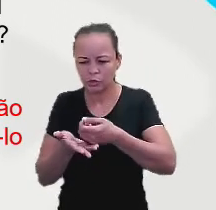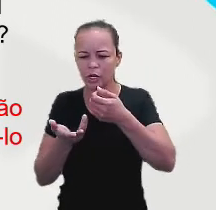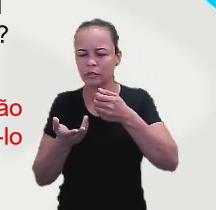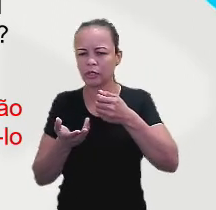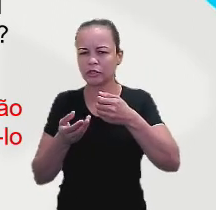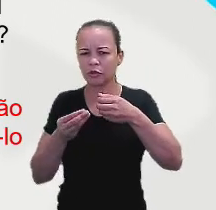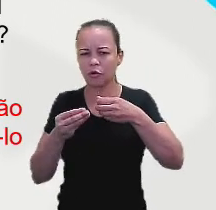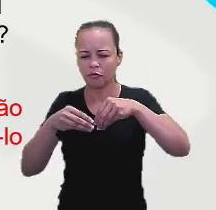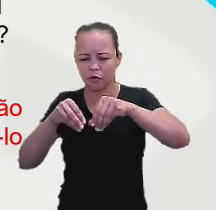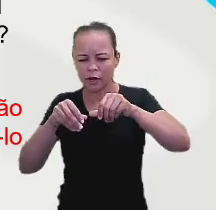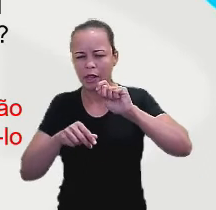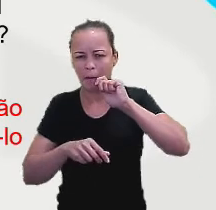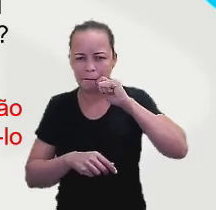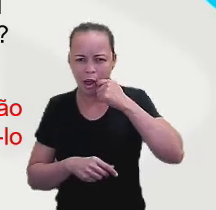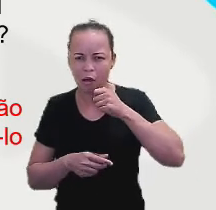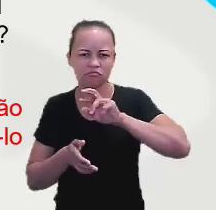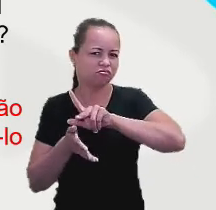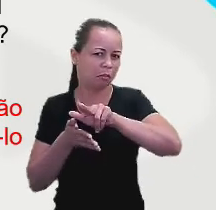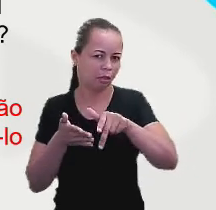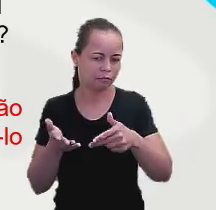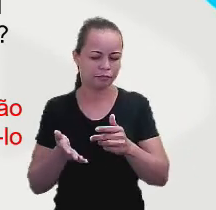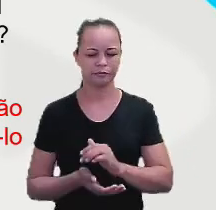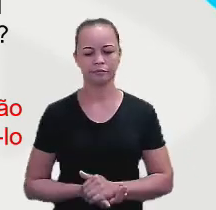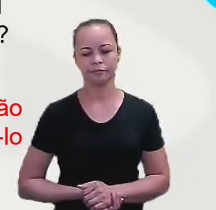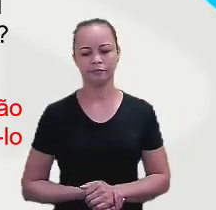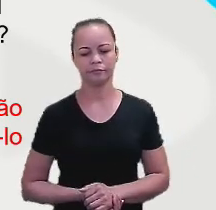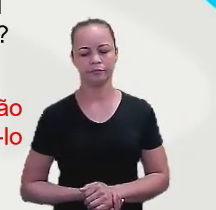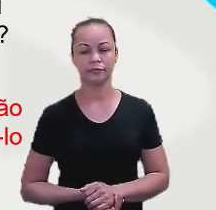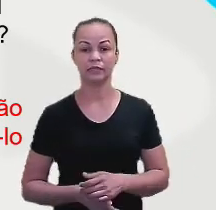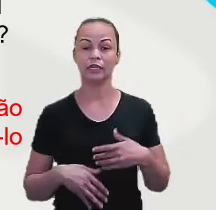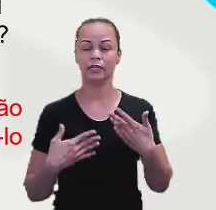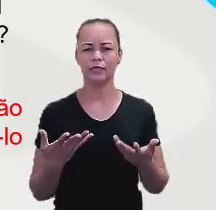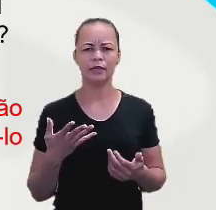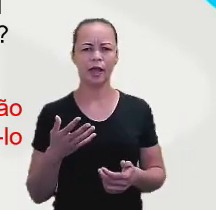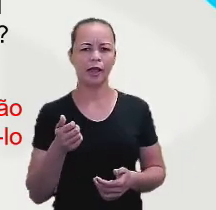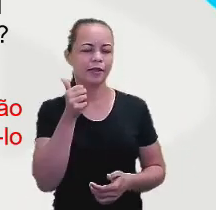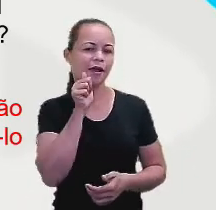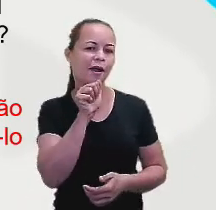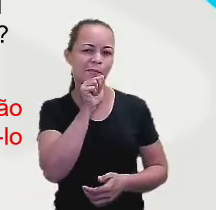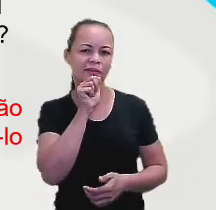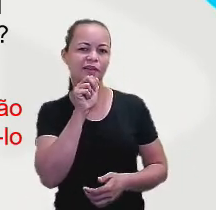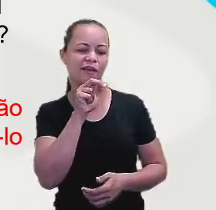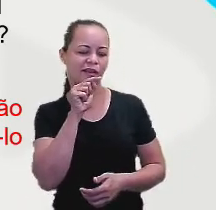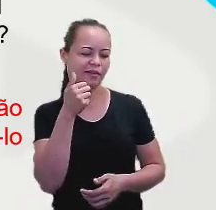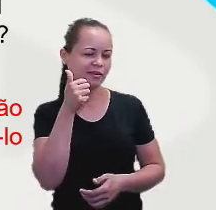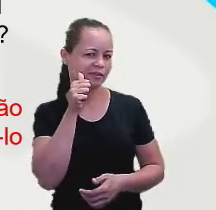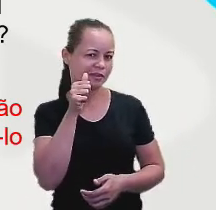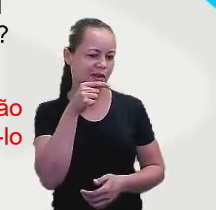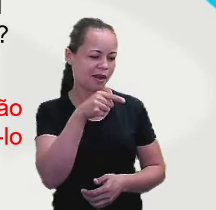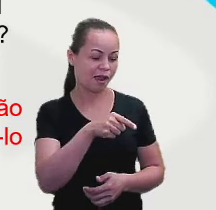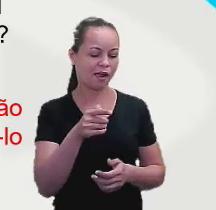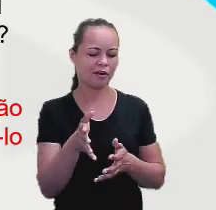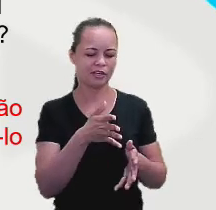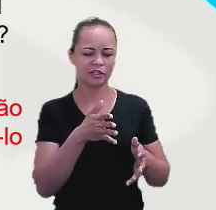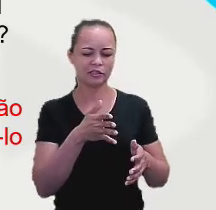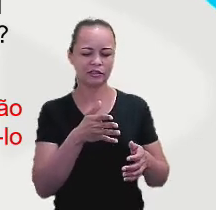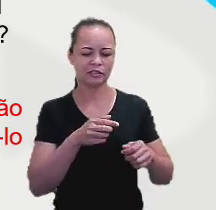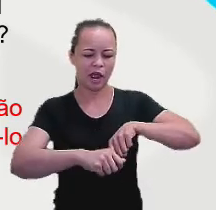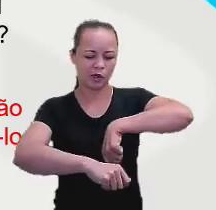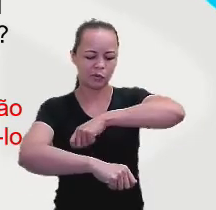farinhas, etc. E aí, a mãe dela lá na cozinha, onde provavelmente aí,